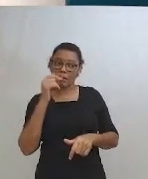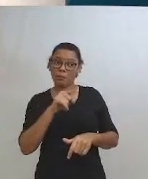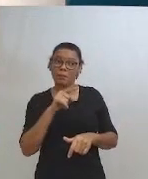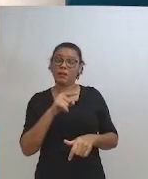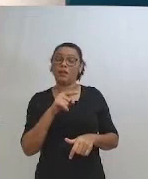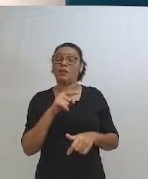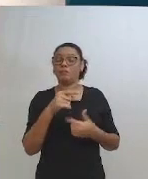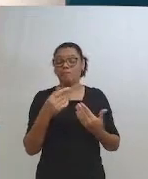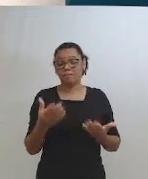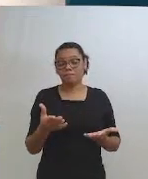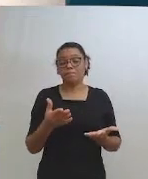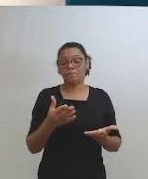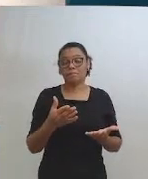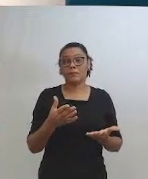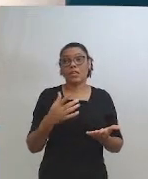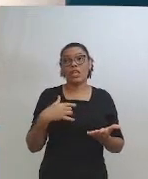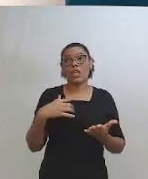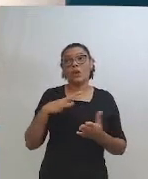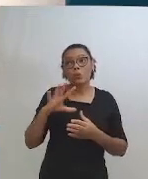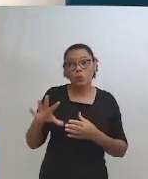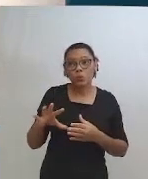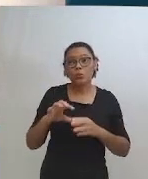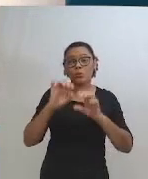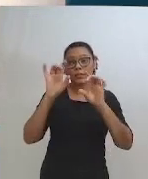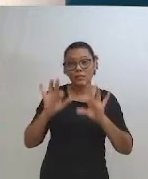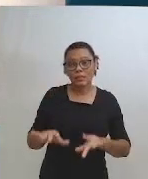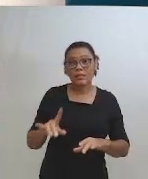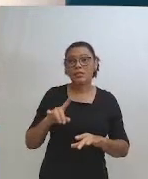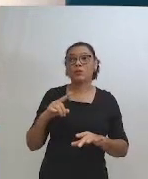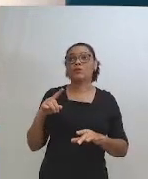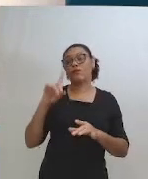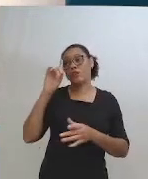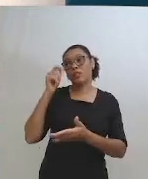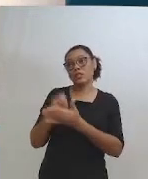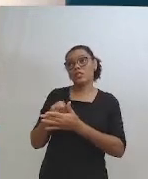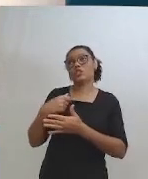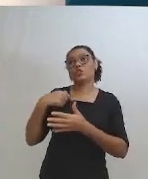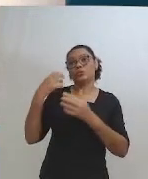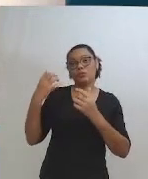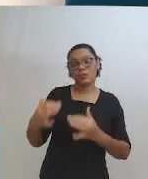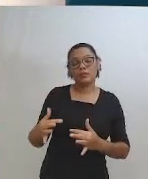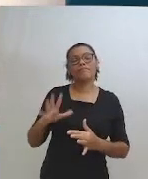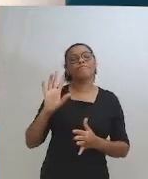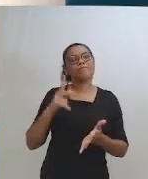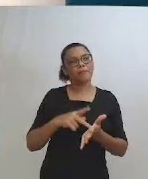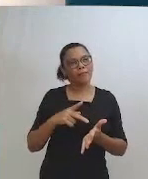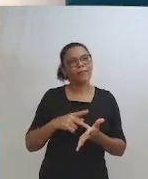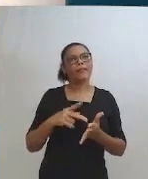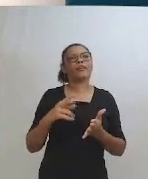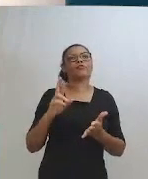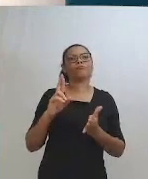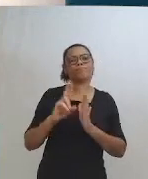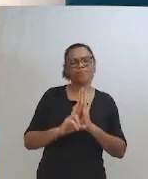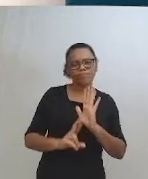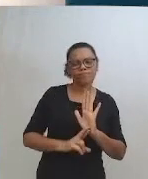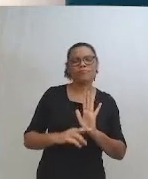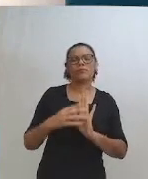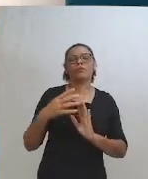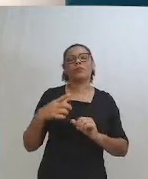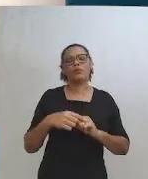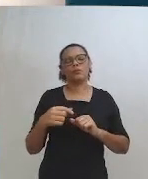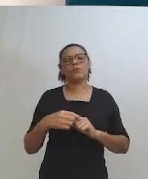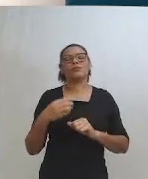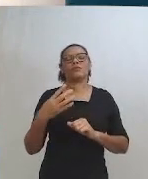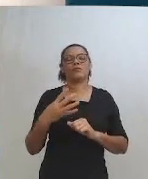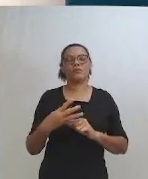faço uma pequena transcrição do que foi decidido pela Corte e digo o seguinte: realmente a regra prevista no artigo 420 do Código de Processo, introduzida